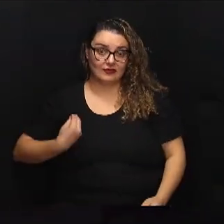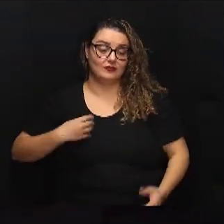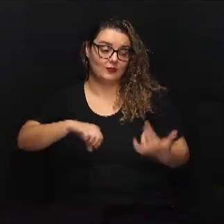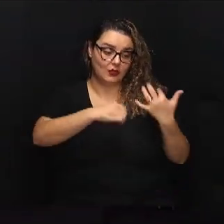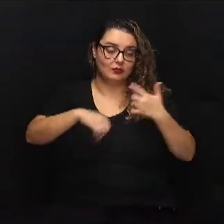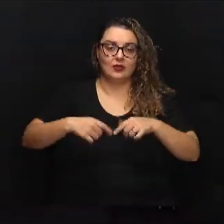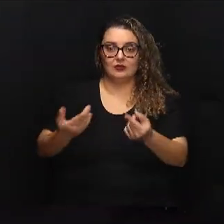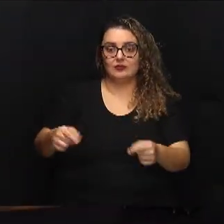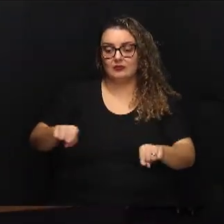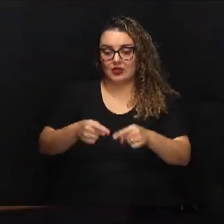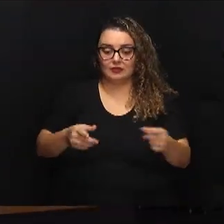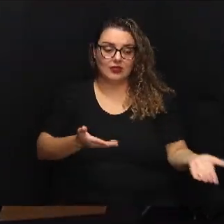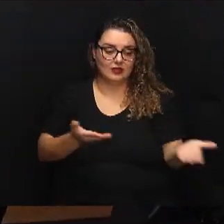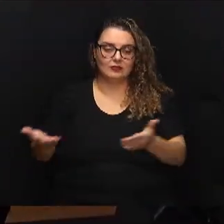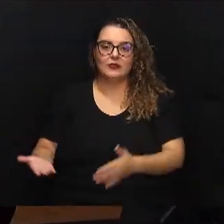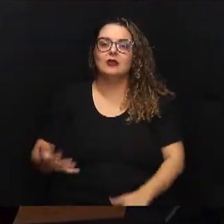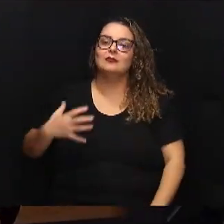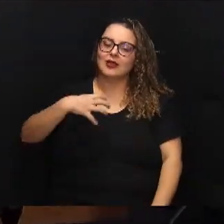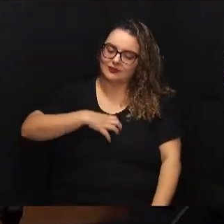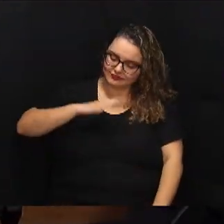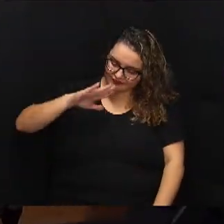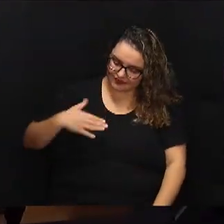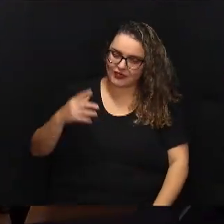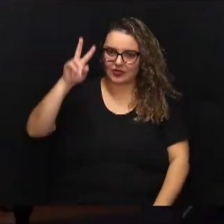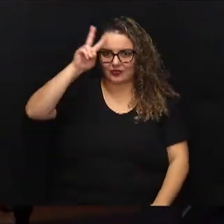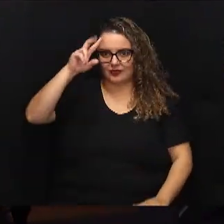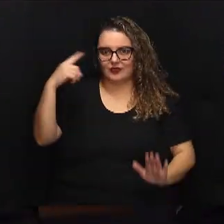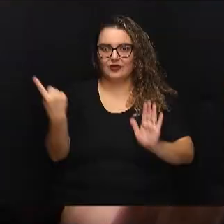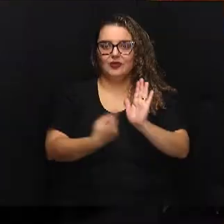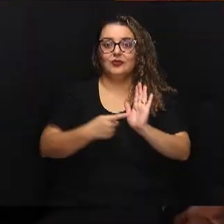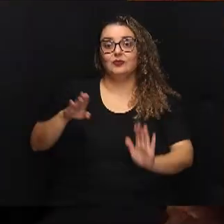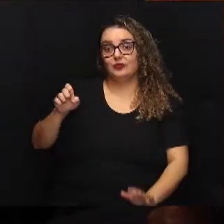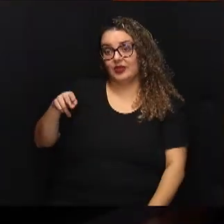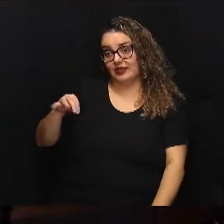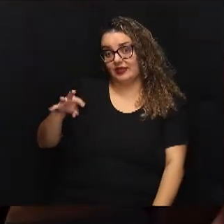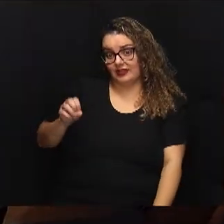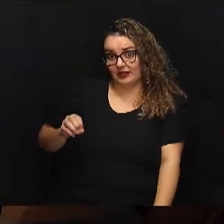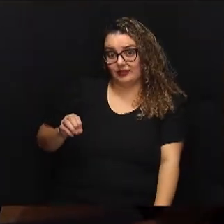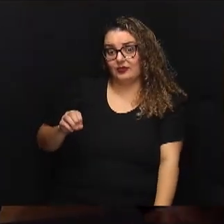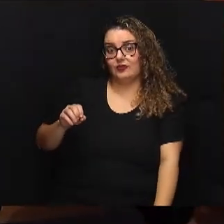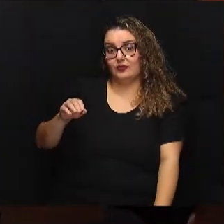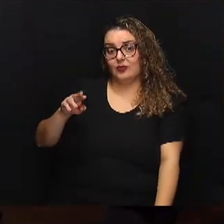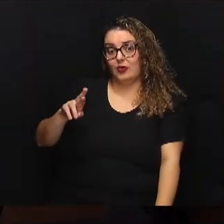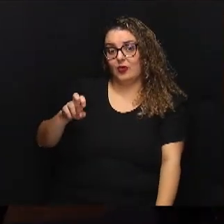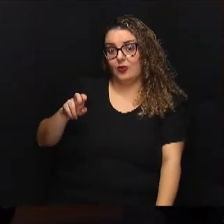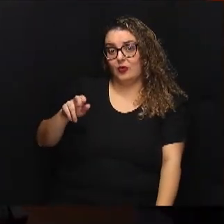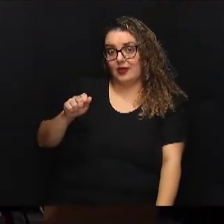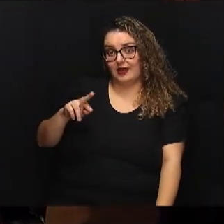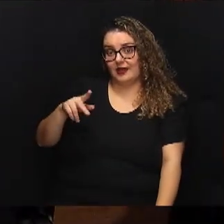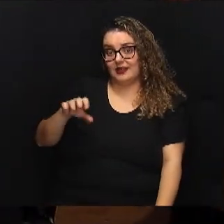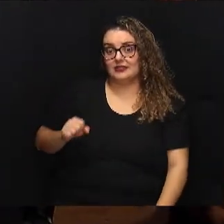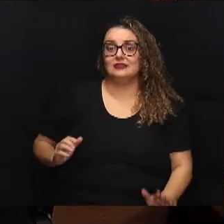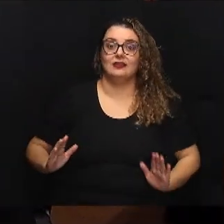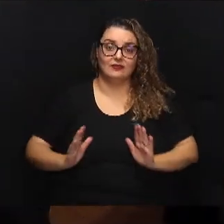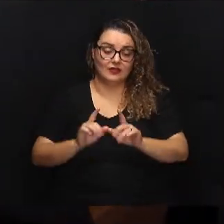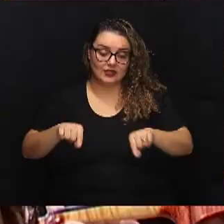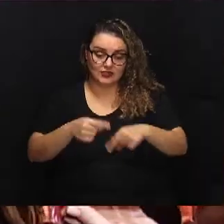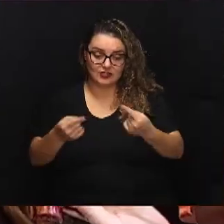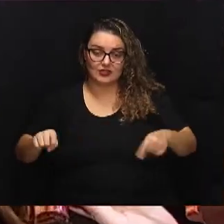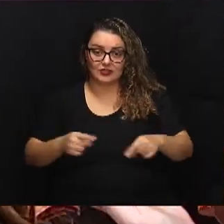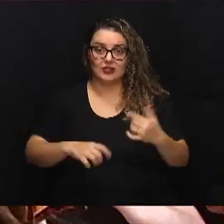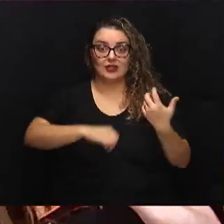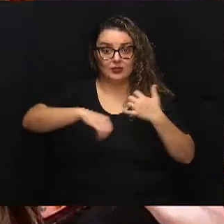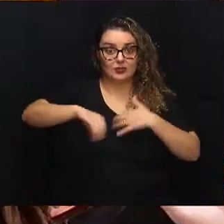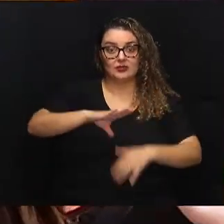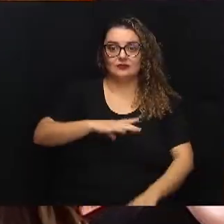honrado em poder continuar esse legado do Benito Juarez à frente dessa orquestra tão especial e tão maravilhosa que é a Sinfônica de Campinas.